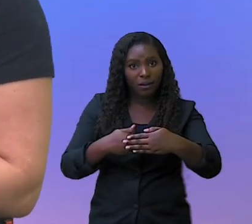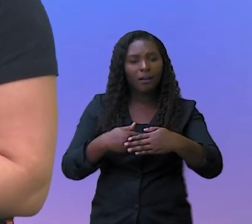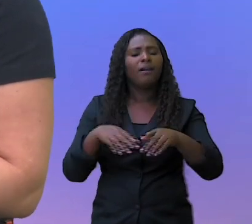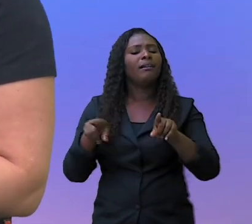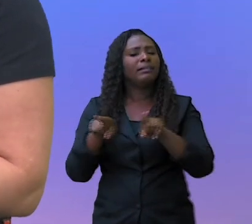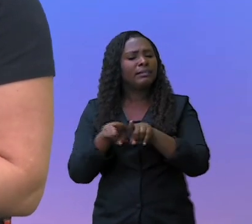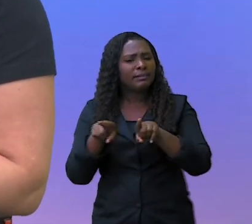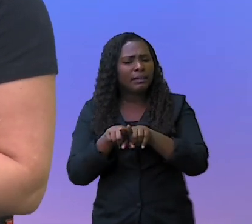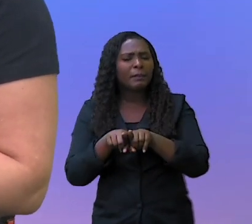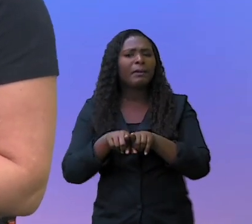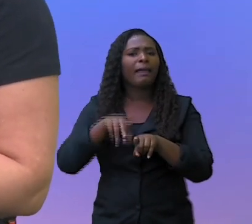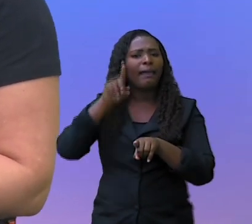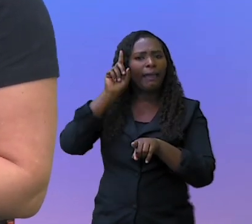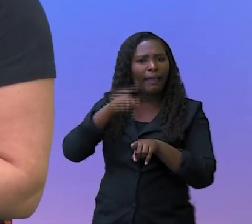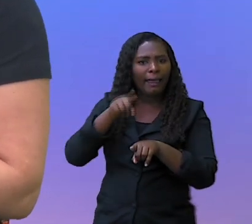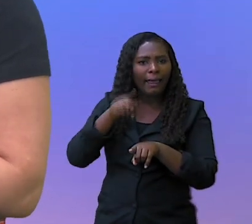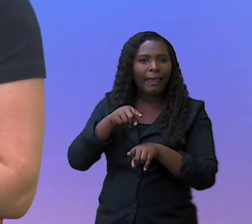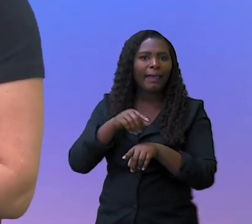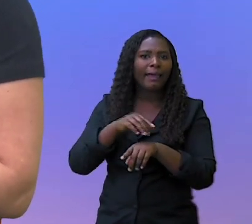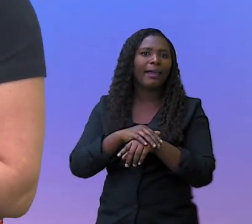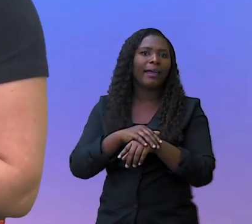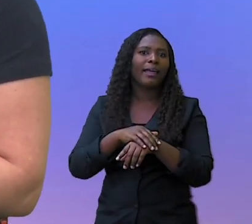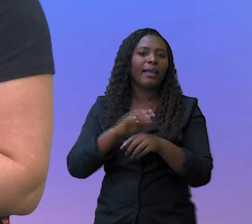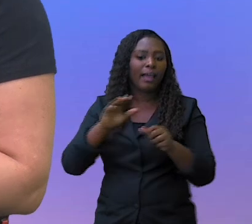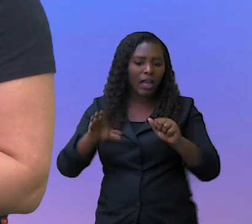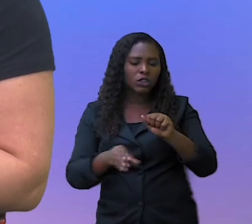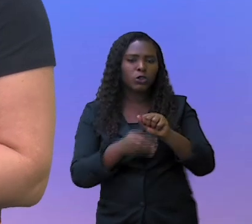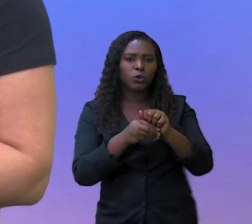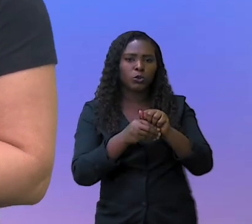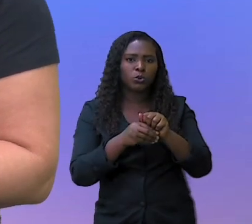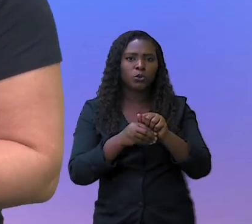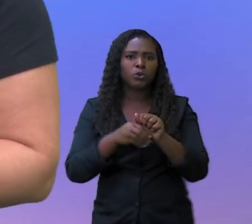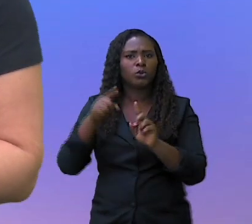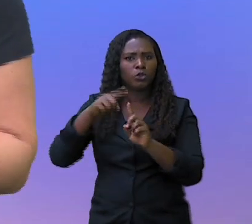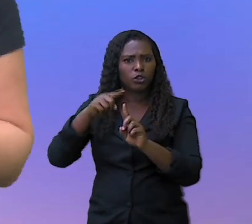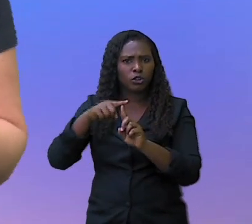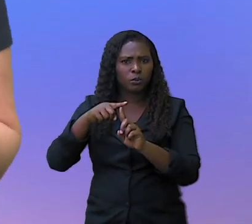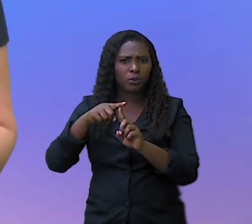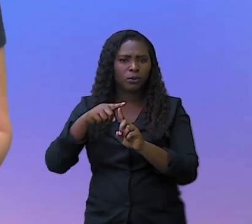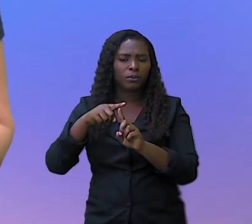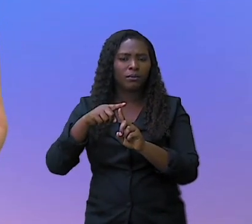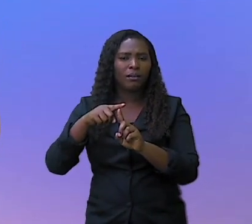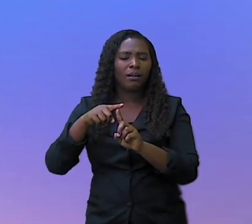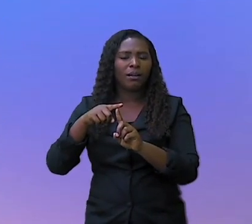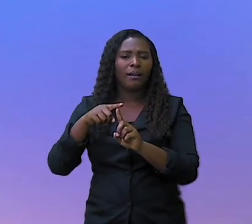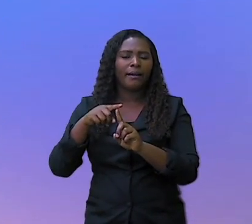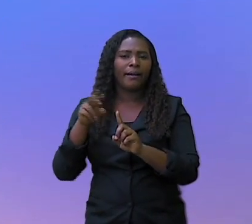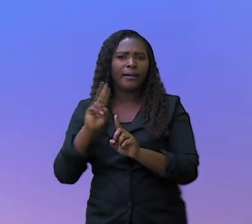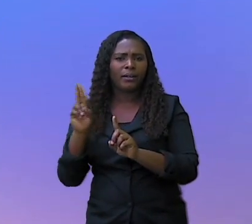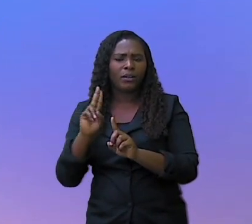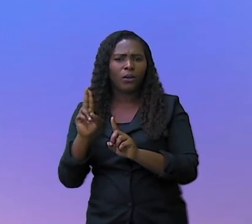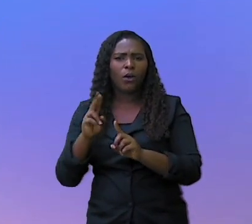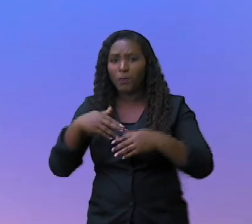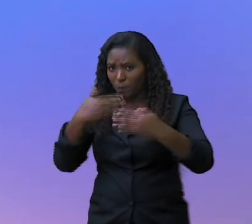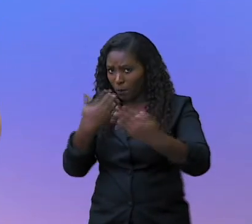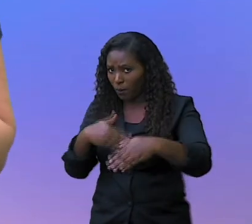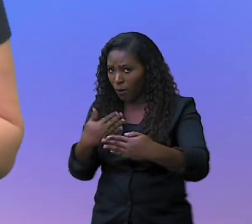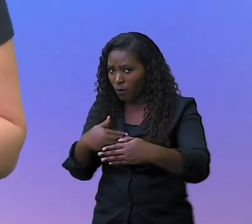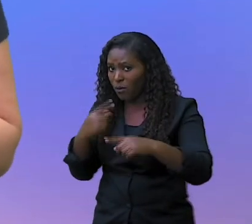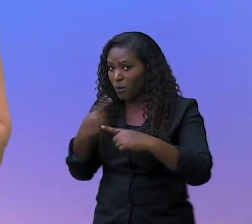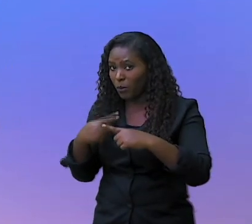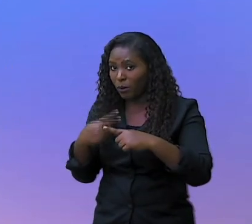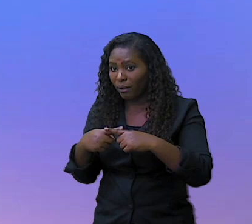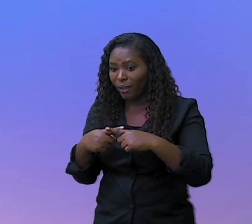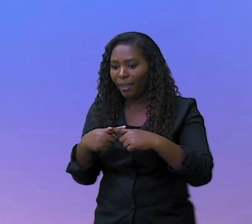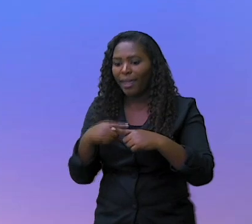também é adjunto adnominal, está próximo aí do prova. Pois é, então em resumo o que a gente consegue perceber? Que não é